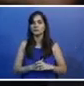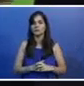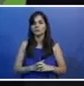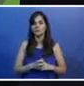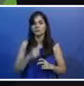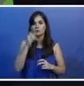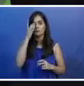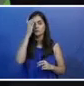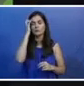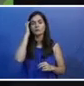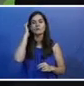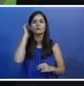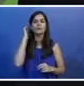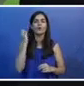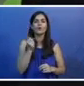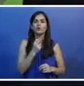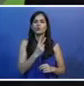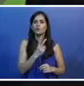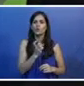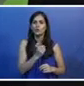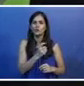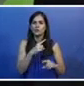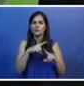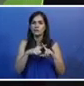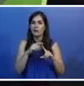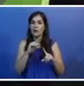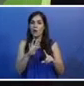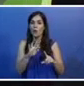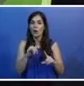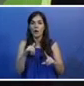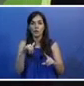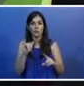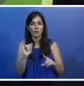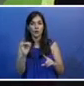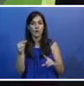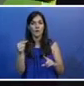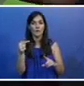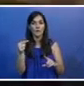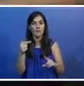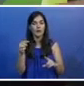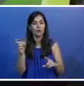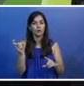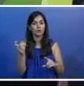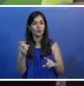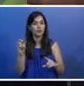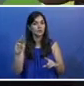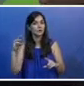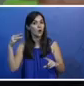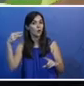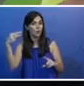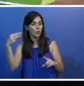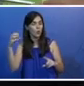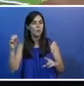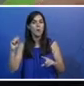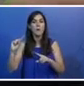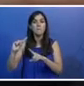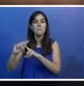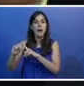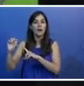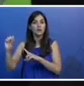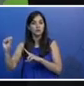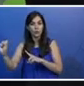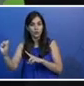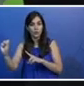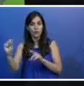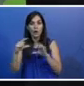numérico. Então, 2x mais 4y menos x ao cubo mais 8 é uma expressão